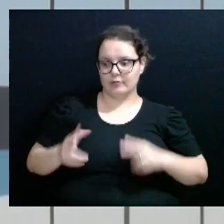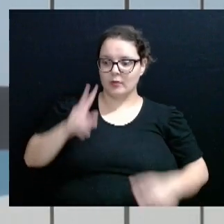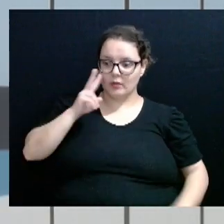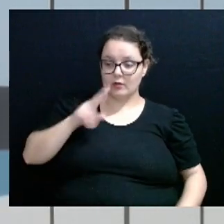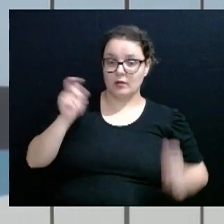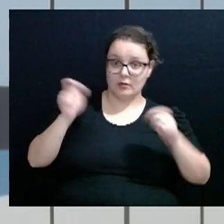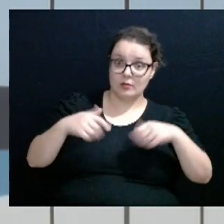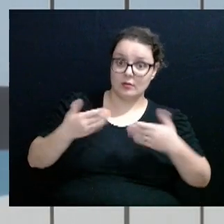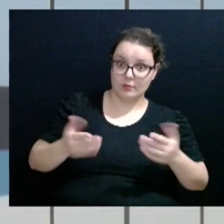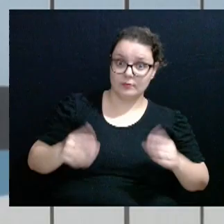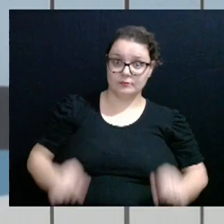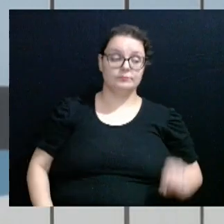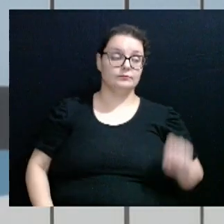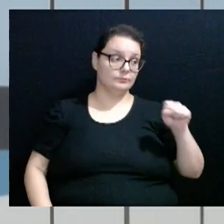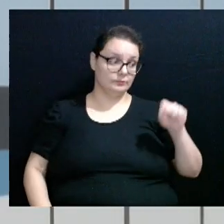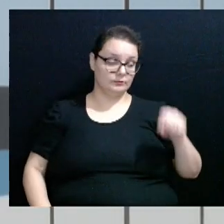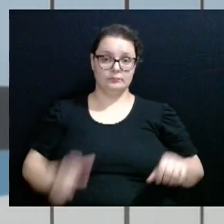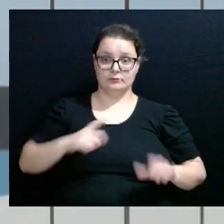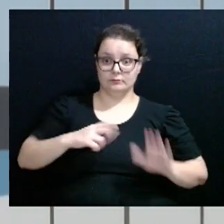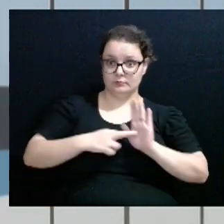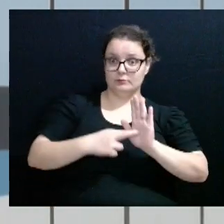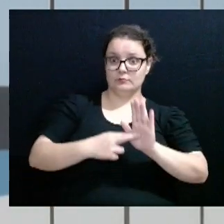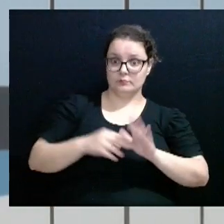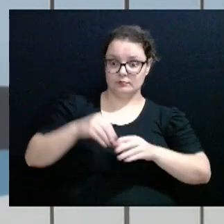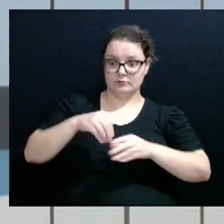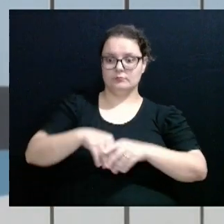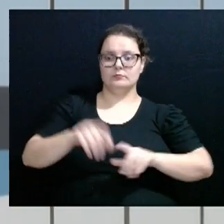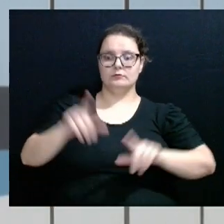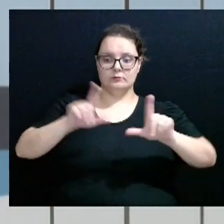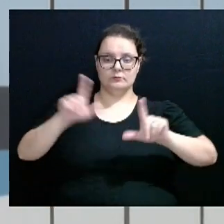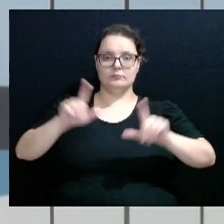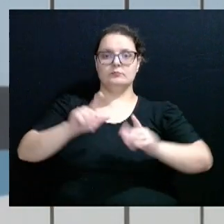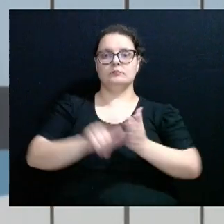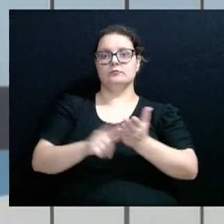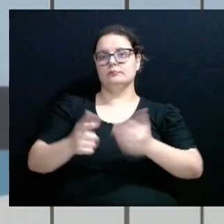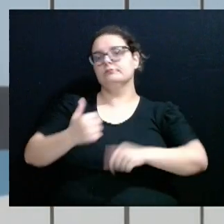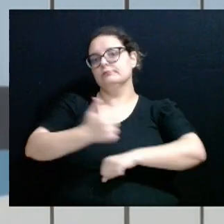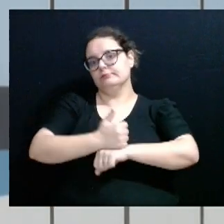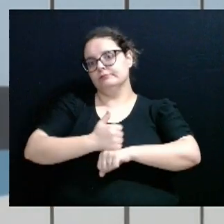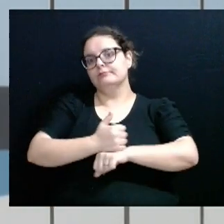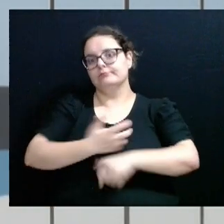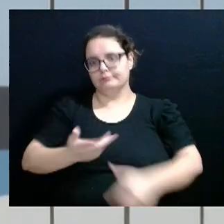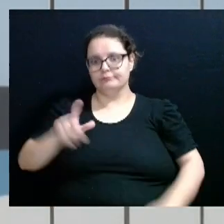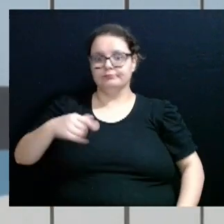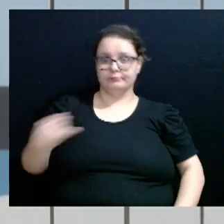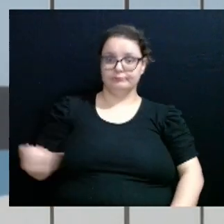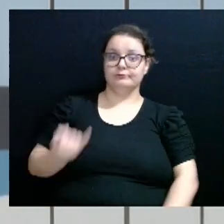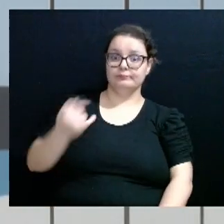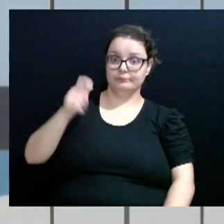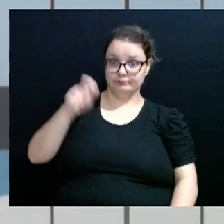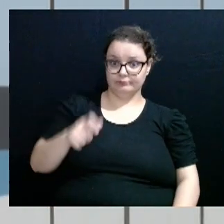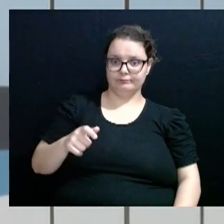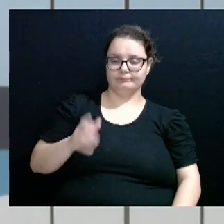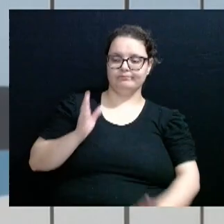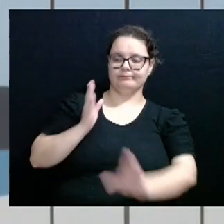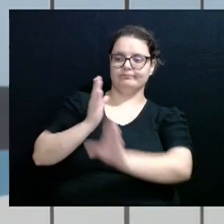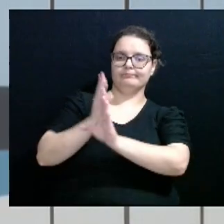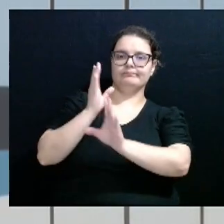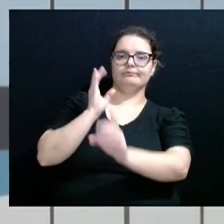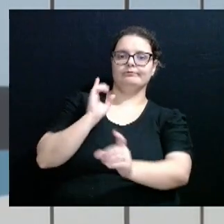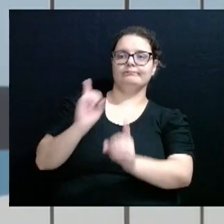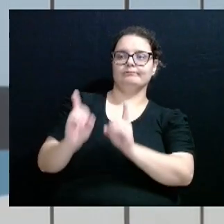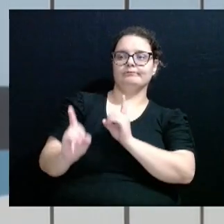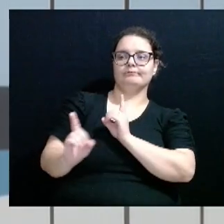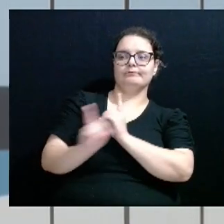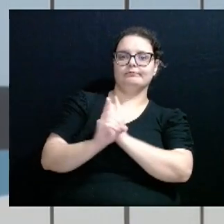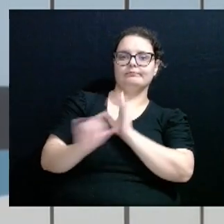ter referências dentro do jornalismo é muito importante para que a pessoa se identifique. E eu acho que a Camila passou